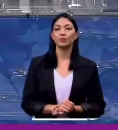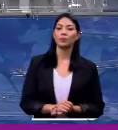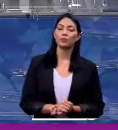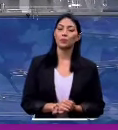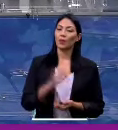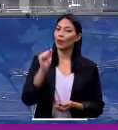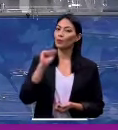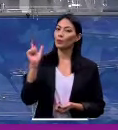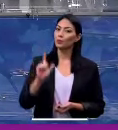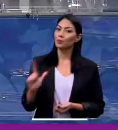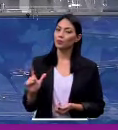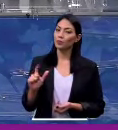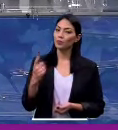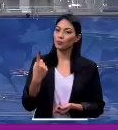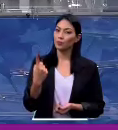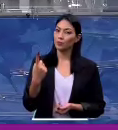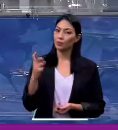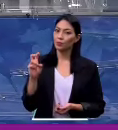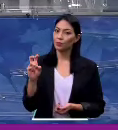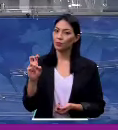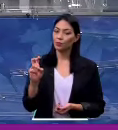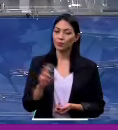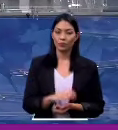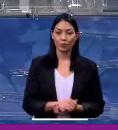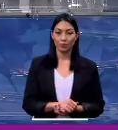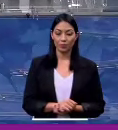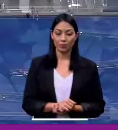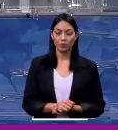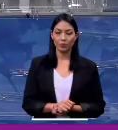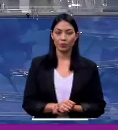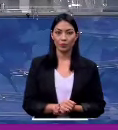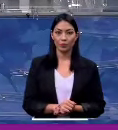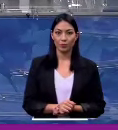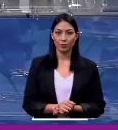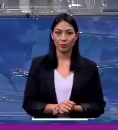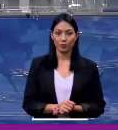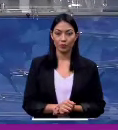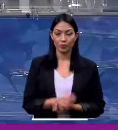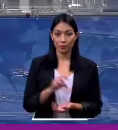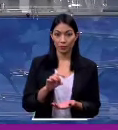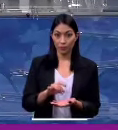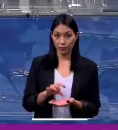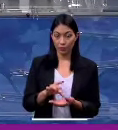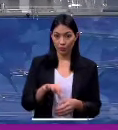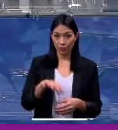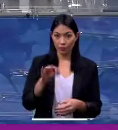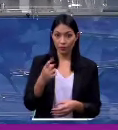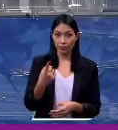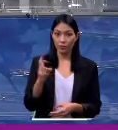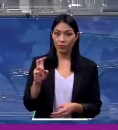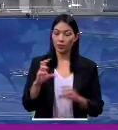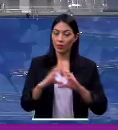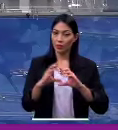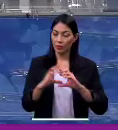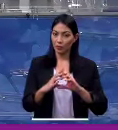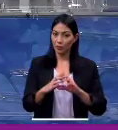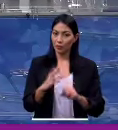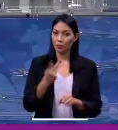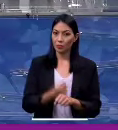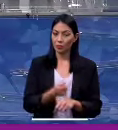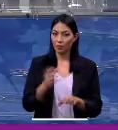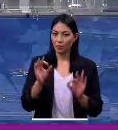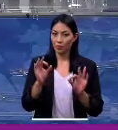Bola azul, número 15. Azul 15. Lembrando que na Loto Fácil são sorteados 15 números e você